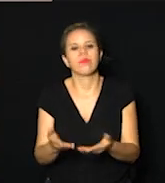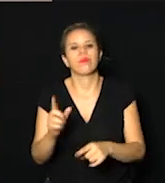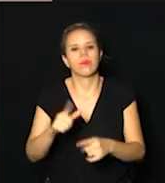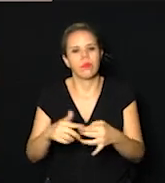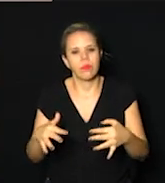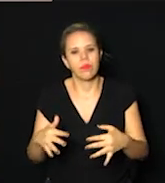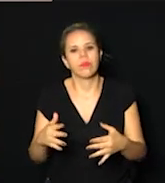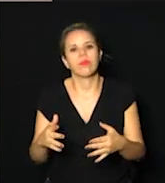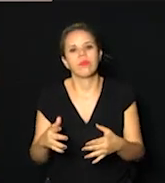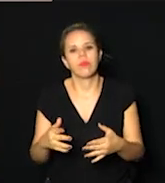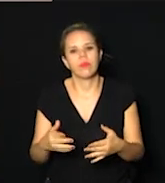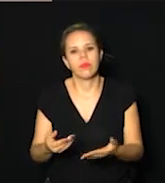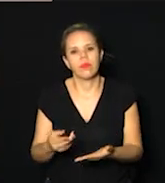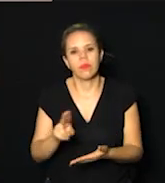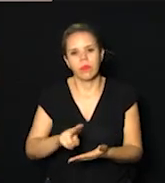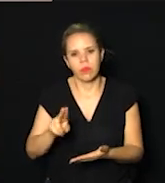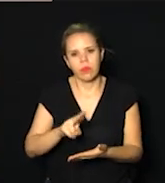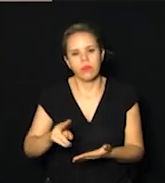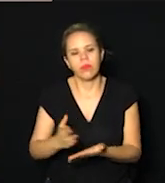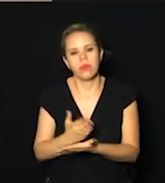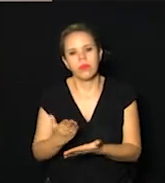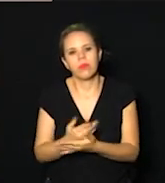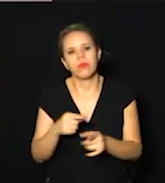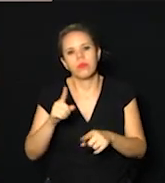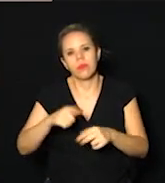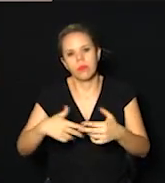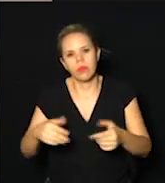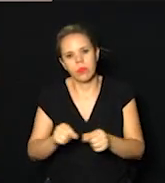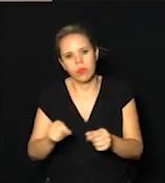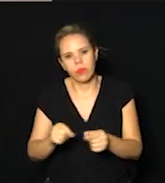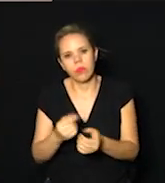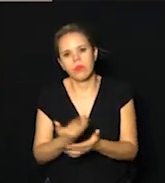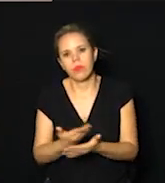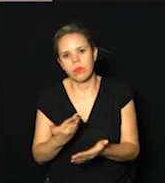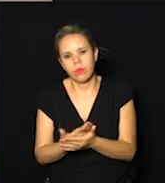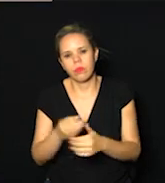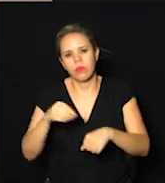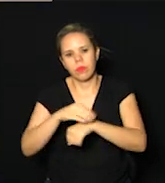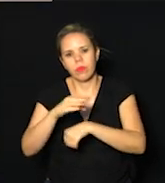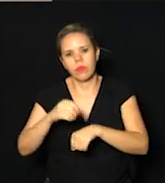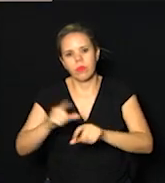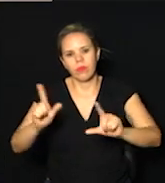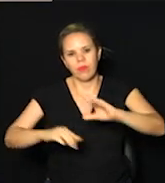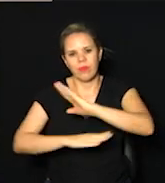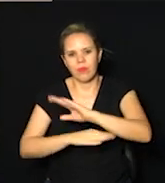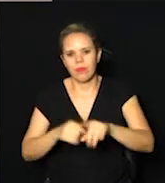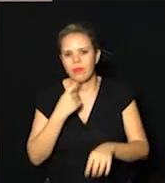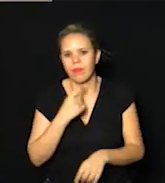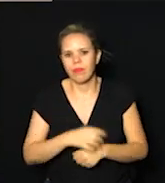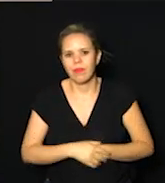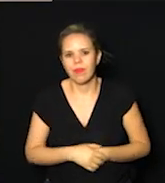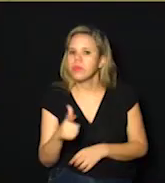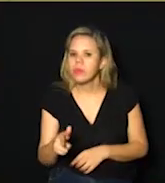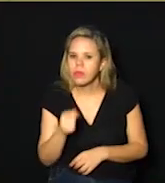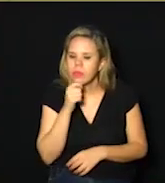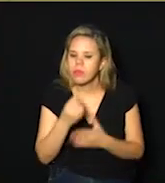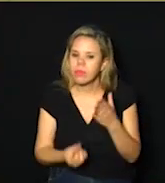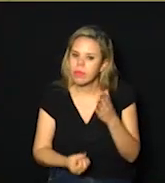um material físico. E ela enfatizou as aulas que estão sendo transmitidas pela TV Câmara Campinas.